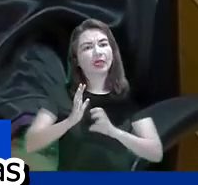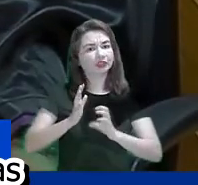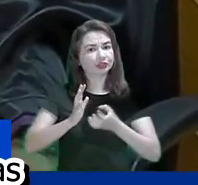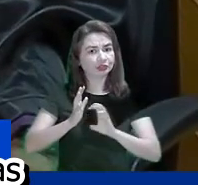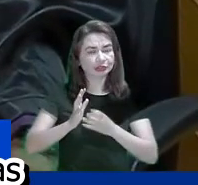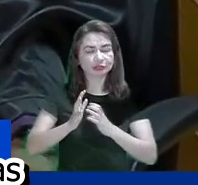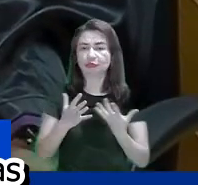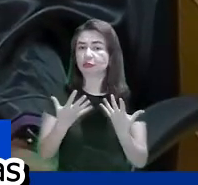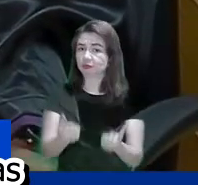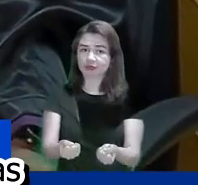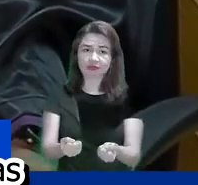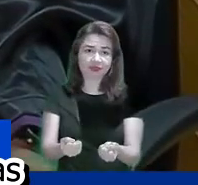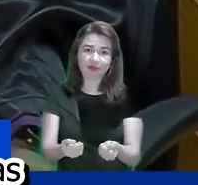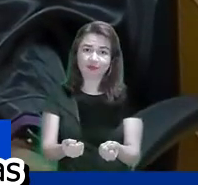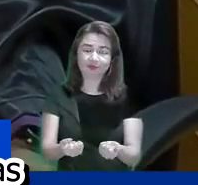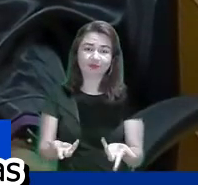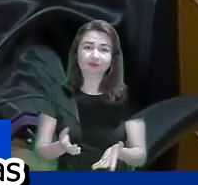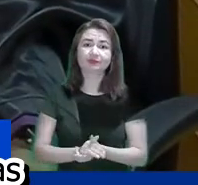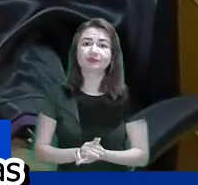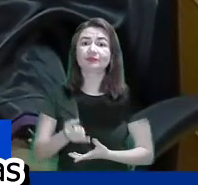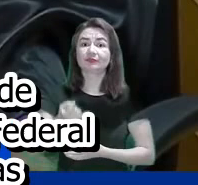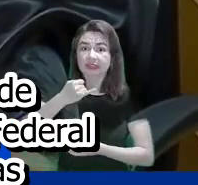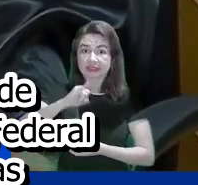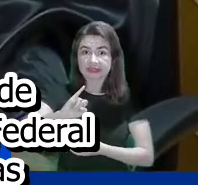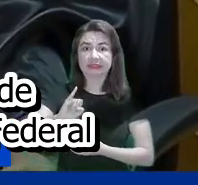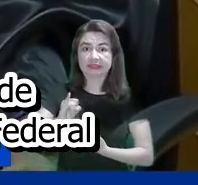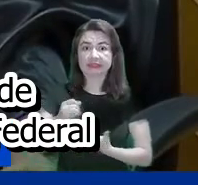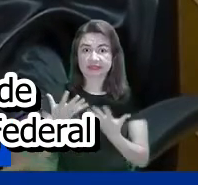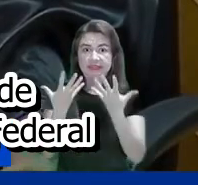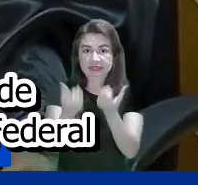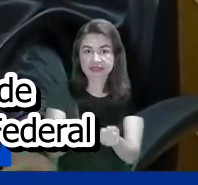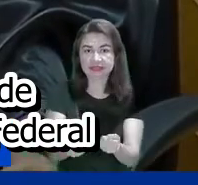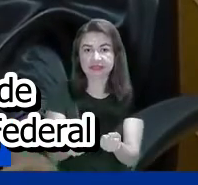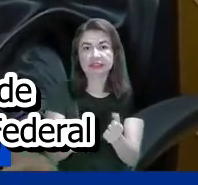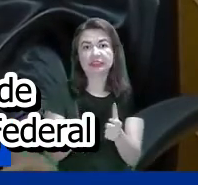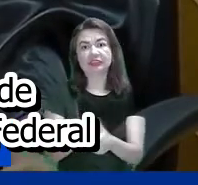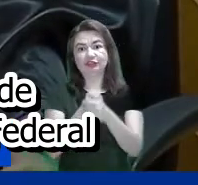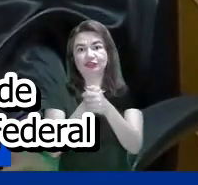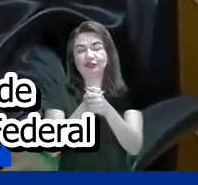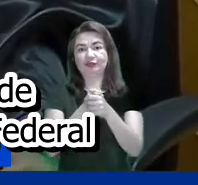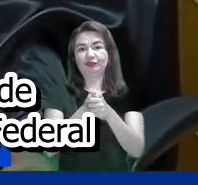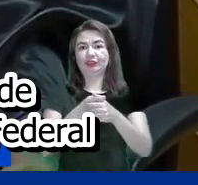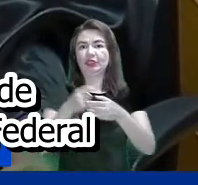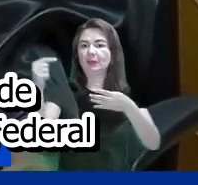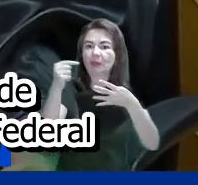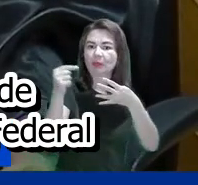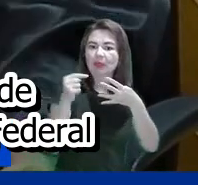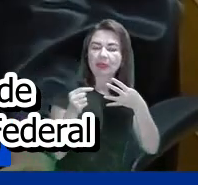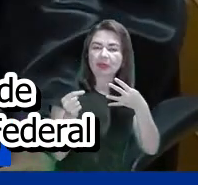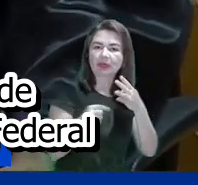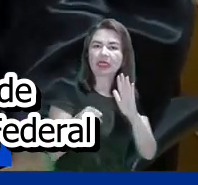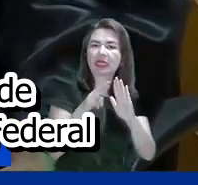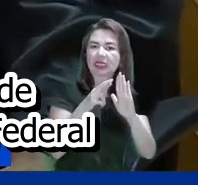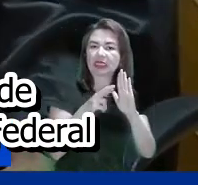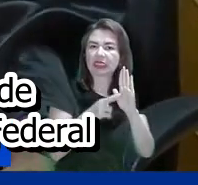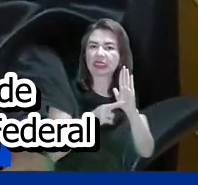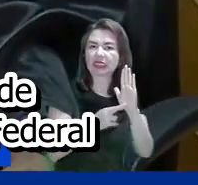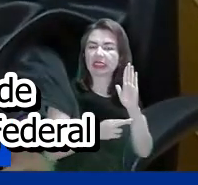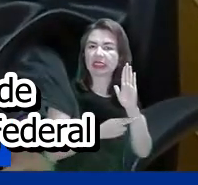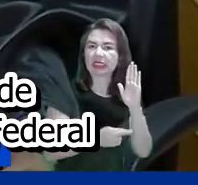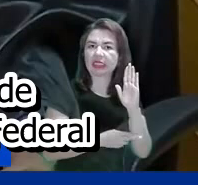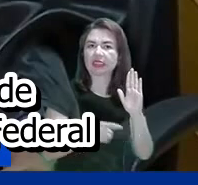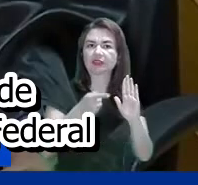mencionado. Para que restasse possível a assunção de dívida, deveria cumprir requisitos próprios, como o item 1,